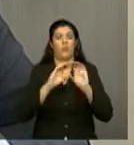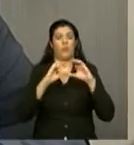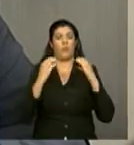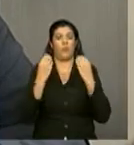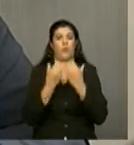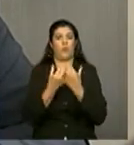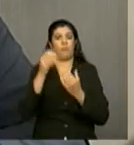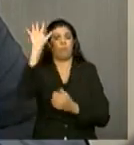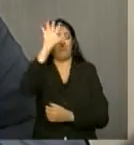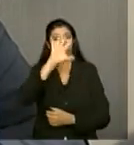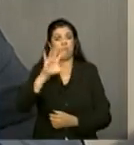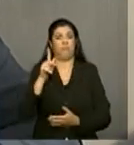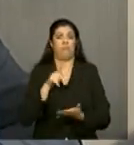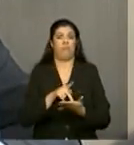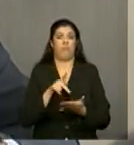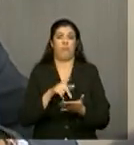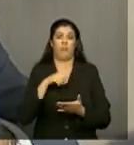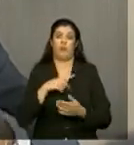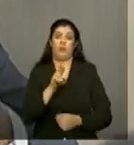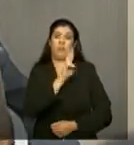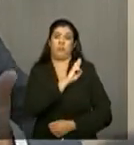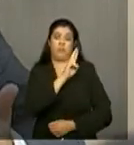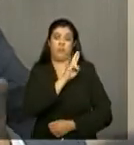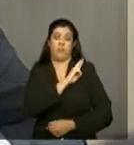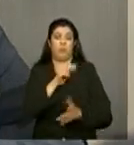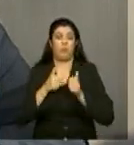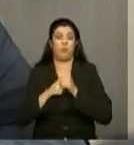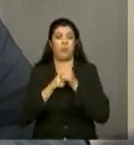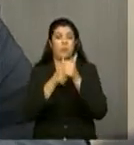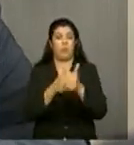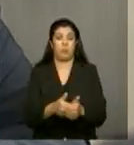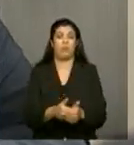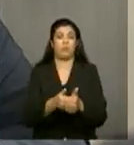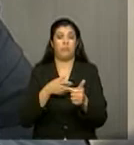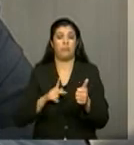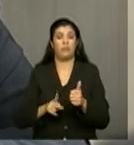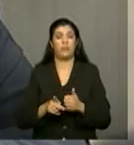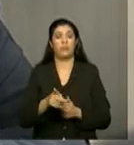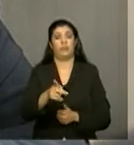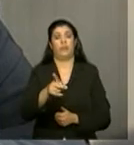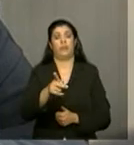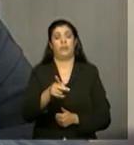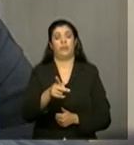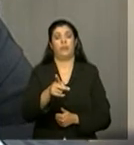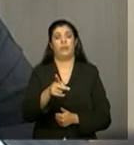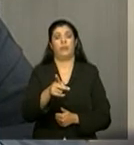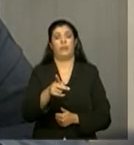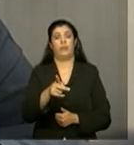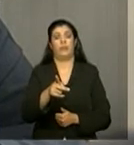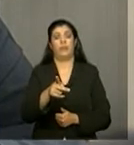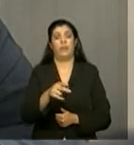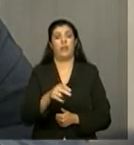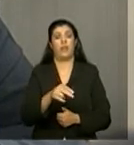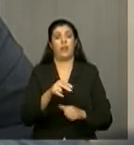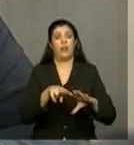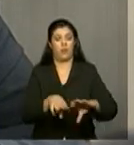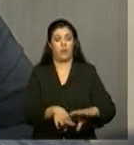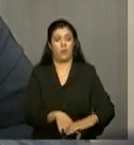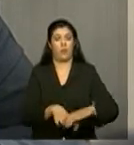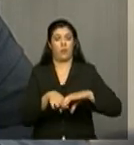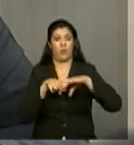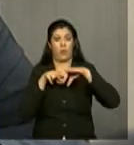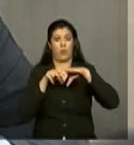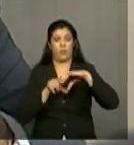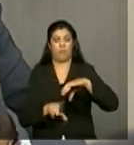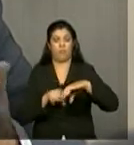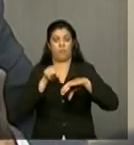da verdade que tinha os poderes de proceder a essa a esta exumação com